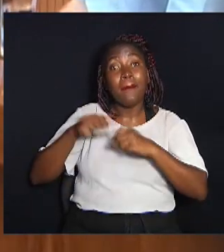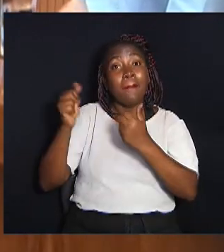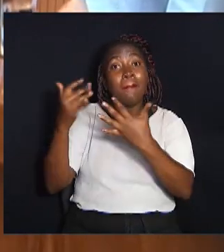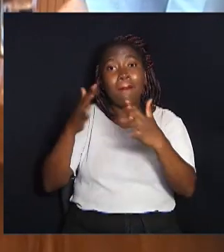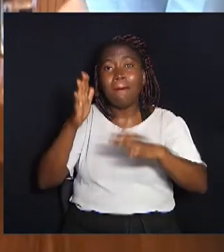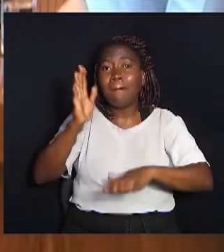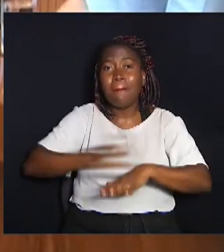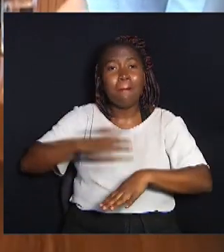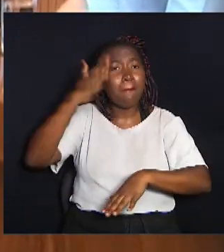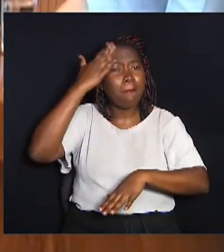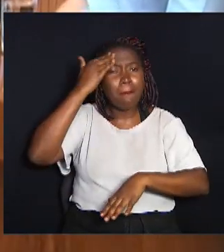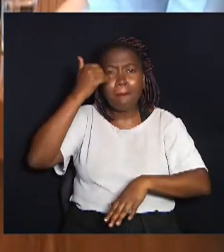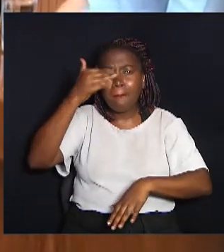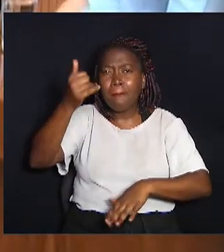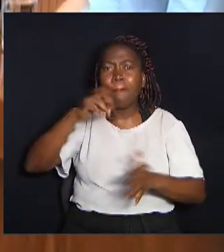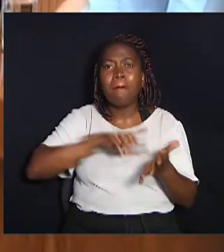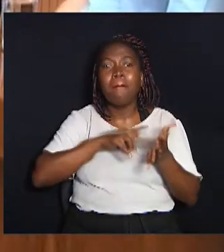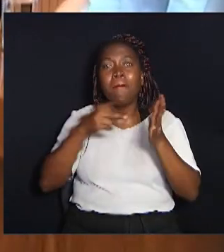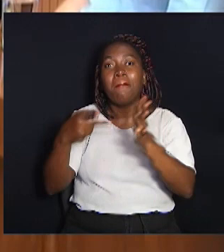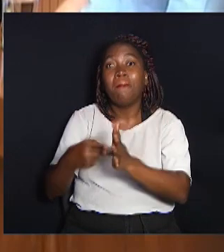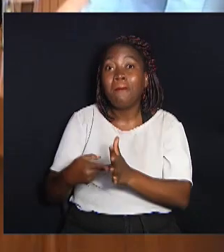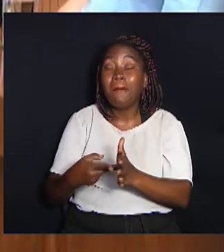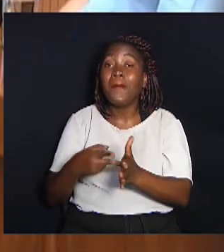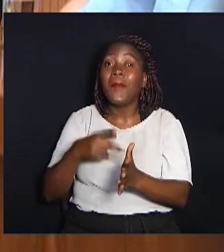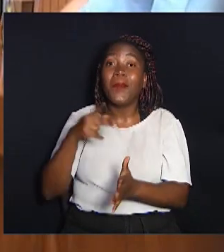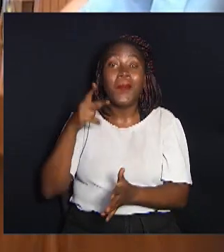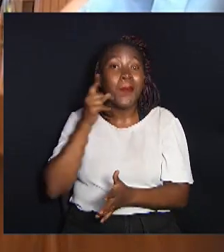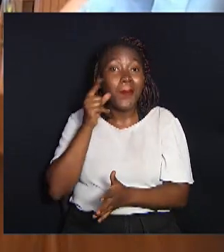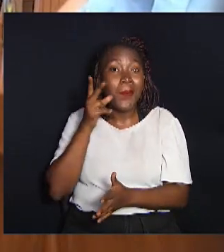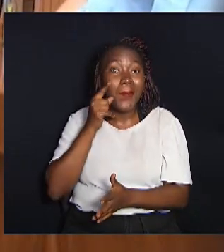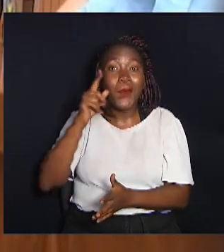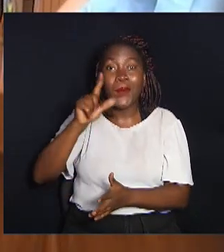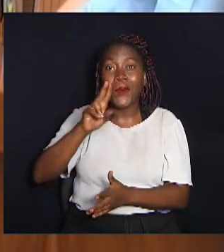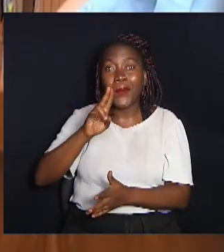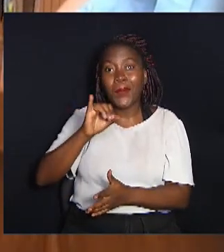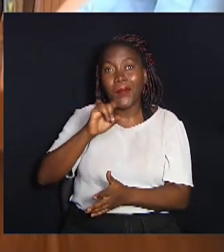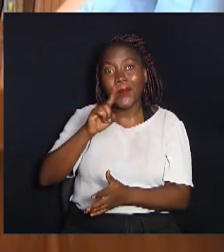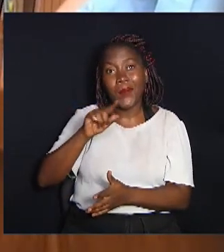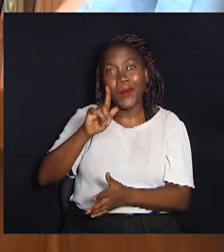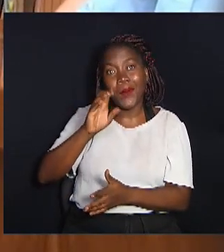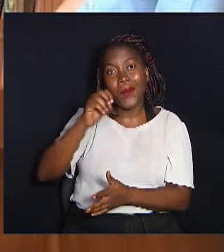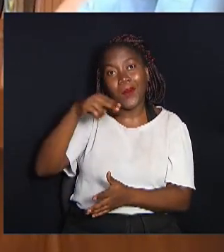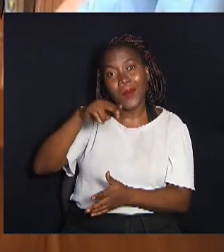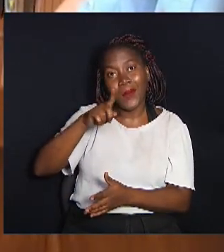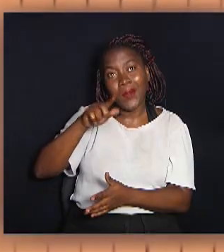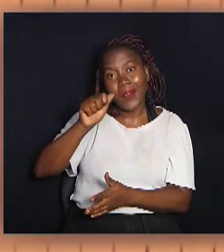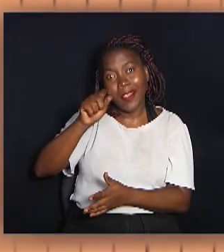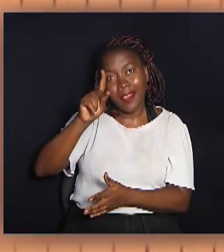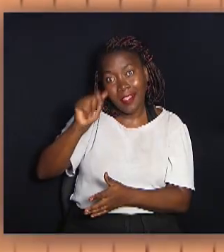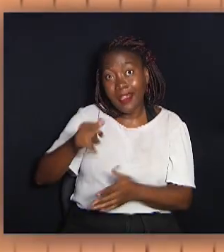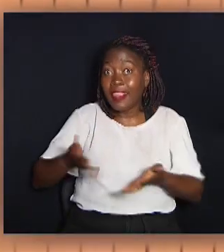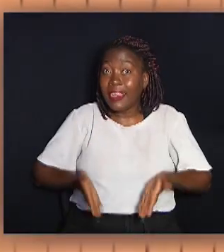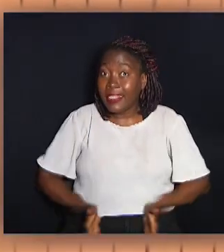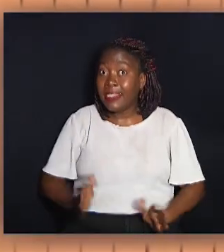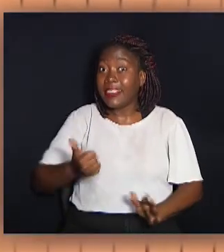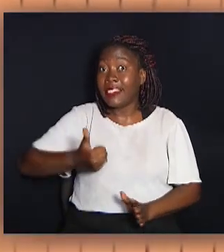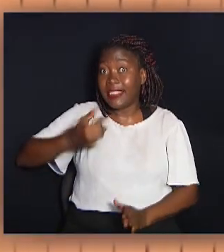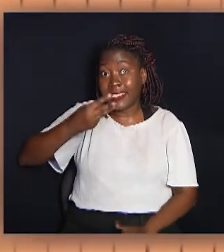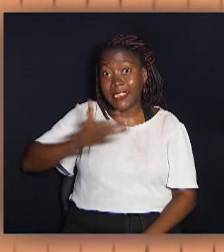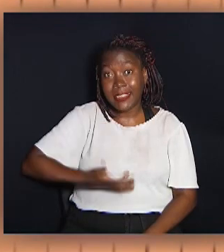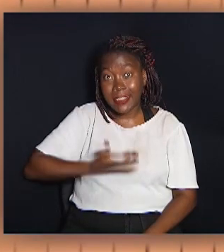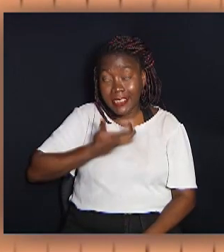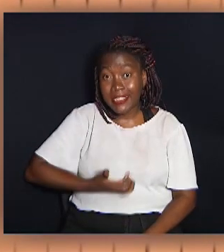símbolo artístico do gênero, o pernambucano Luiz Gonzaga, que nasceu em 13 de dezembro. O ritmo